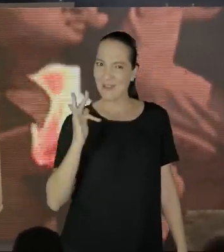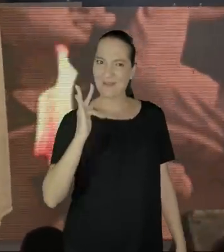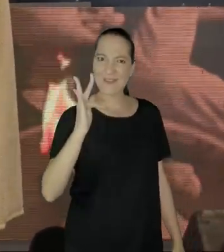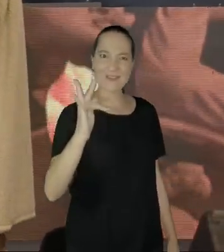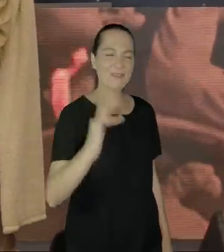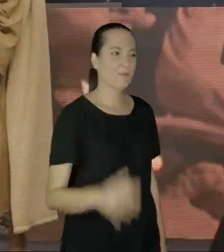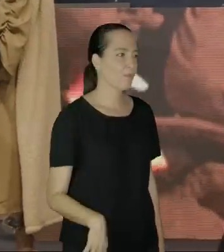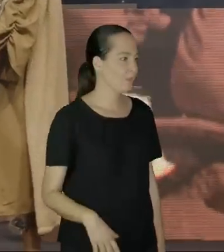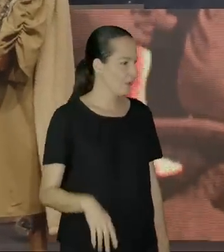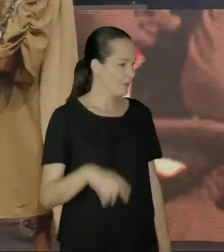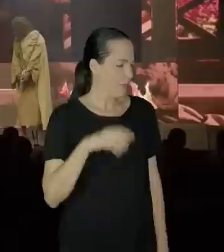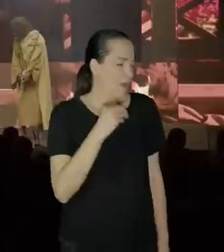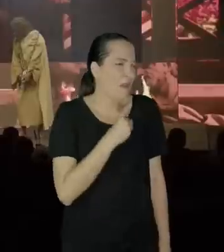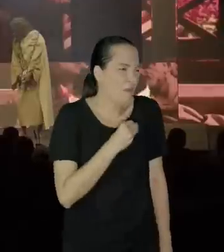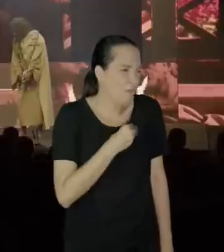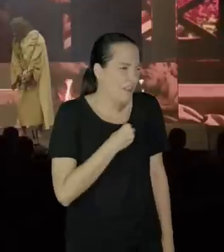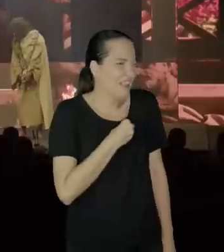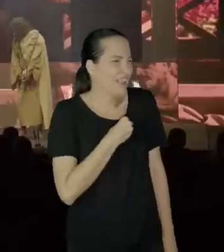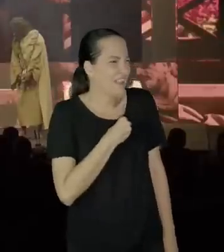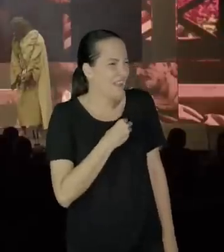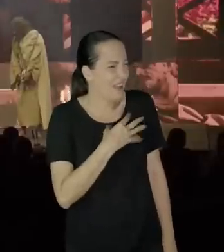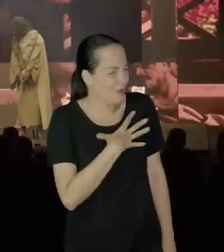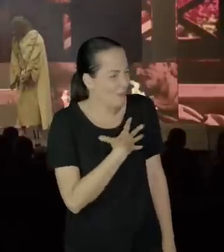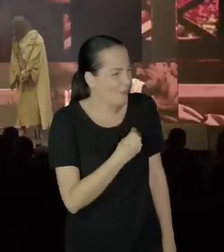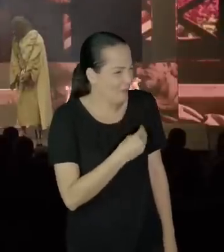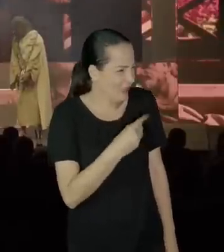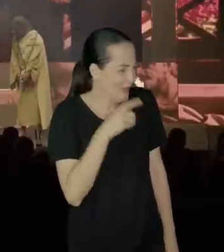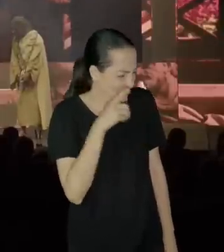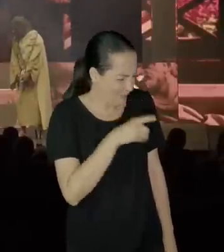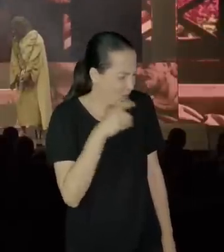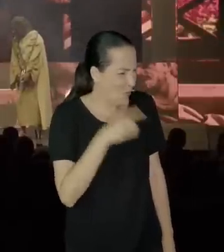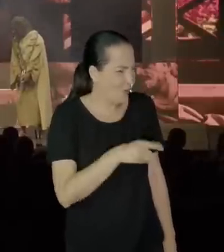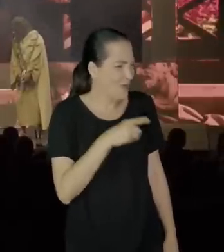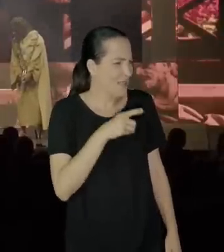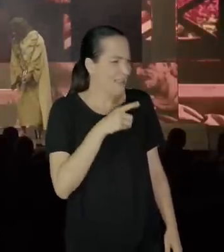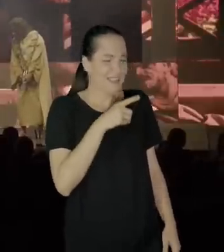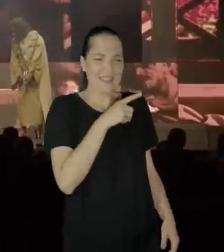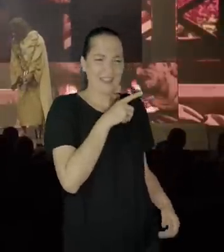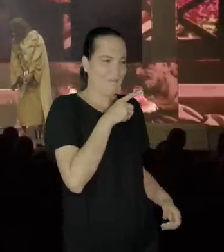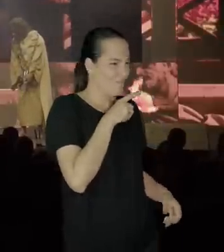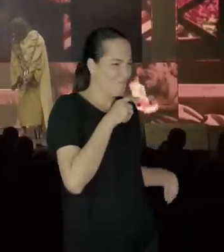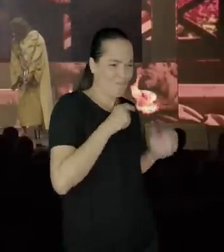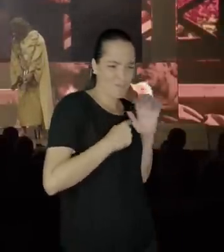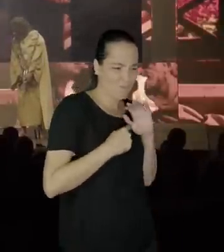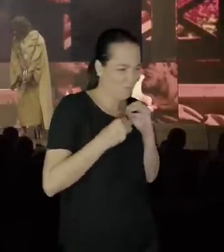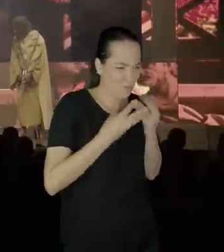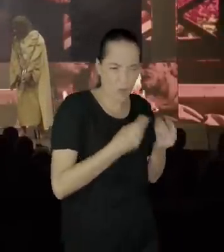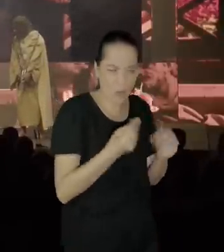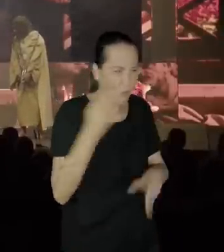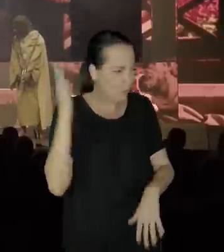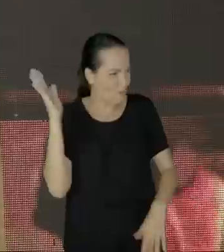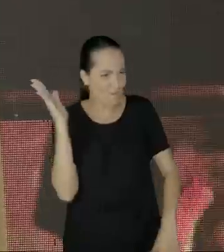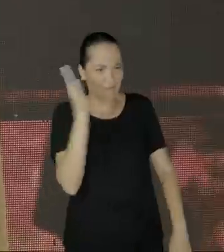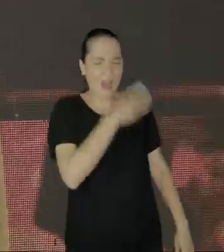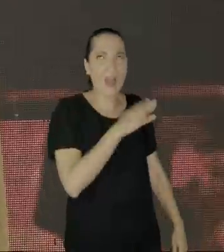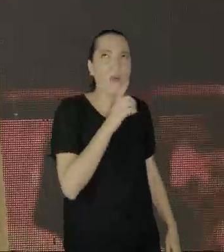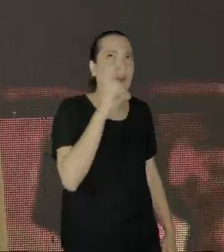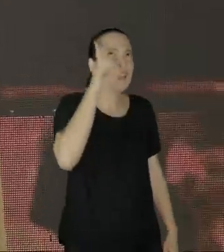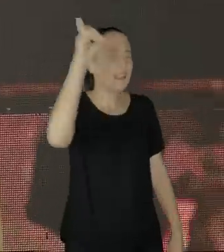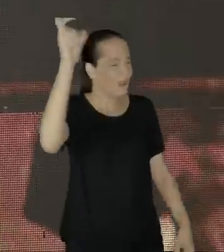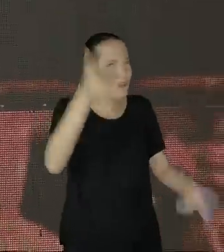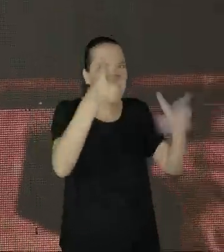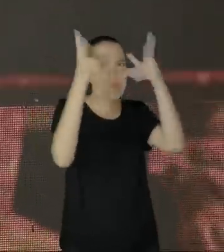Saia daqui, filha do pecado. Você encheu a terra com o vinho da maldade. E isso chegou aos ouvidos de